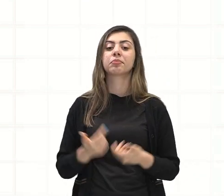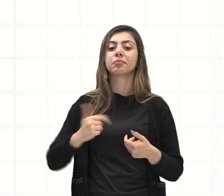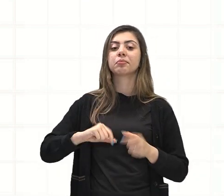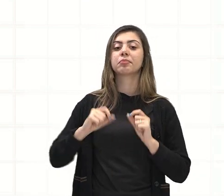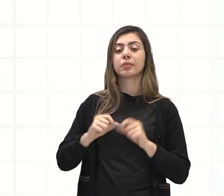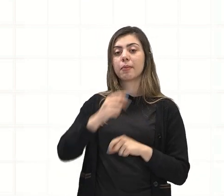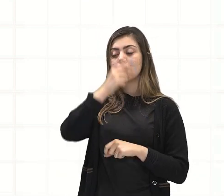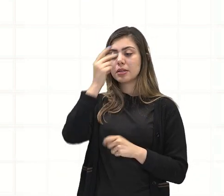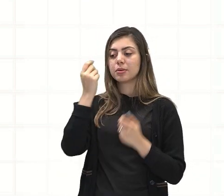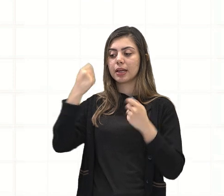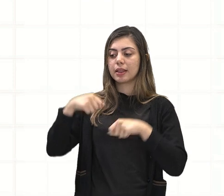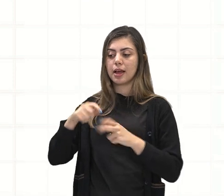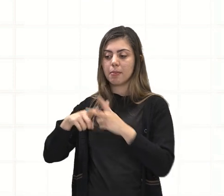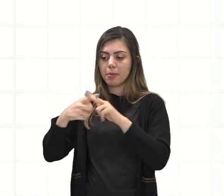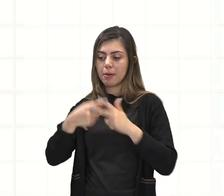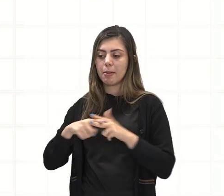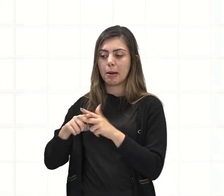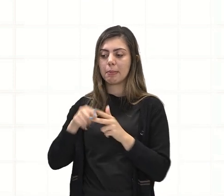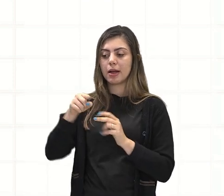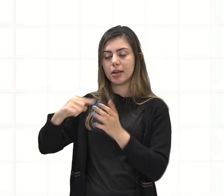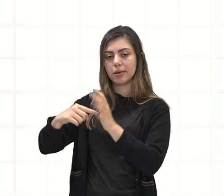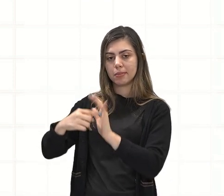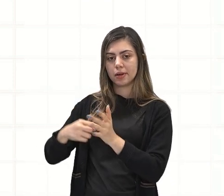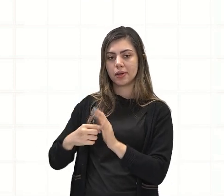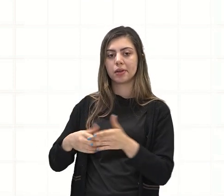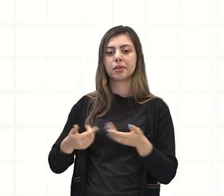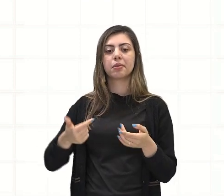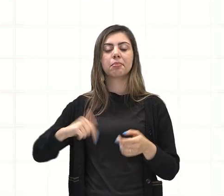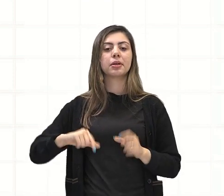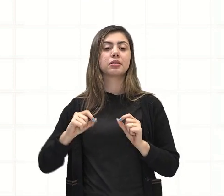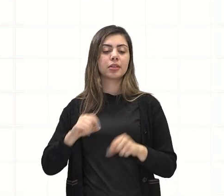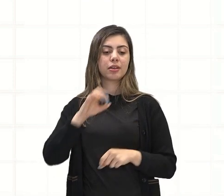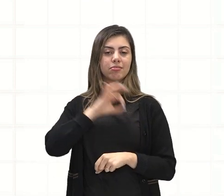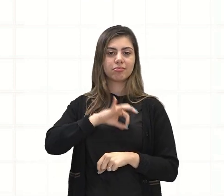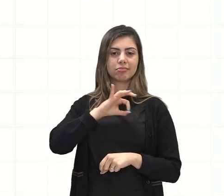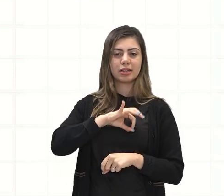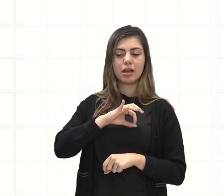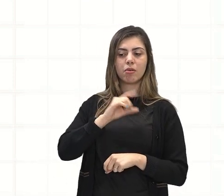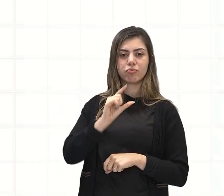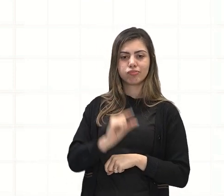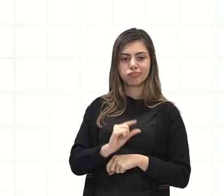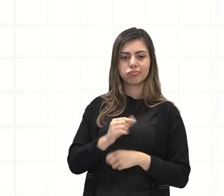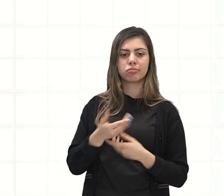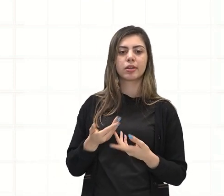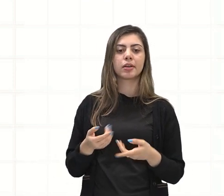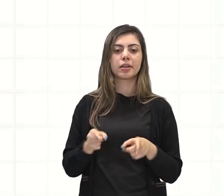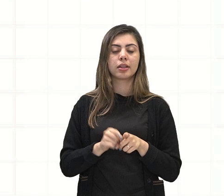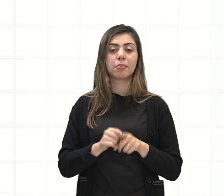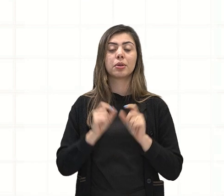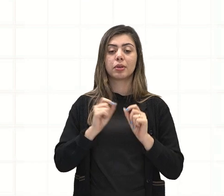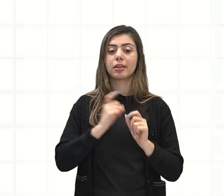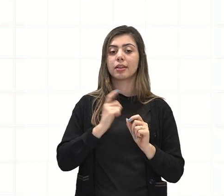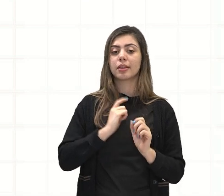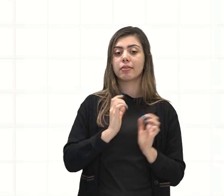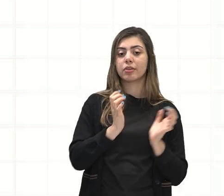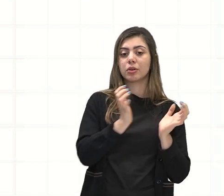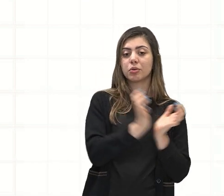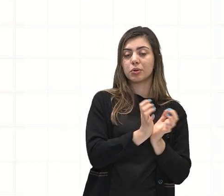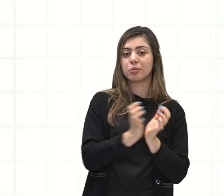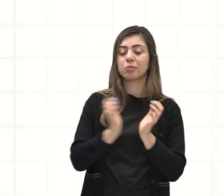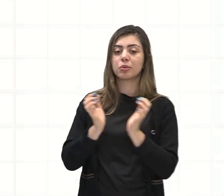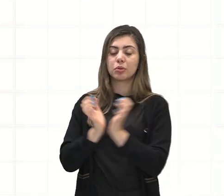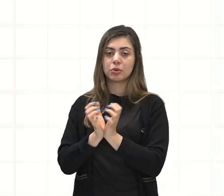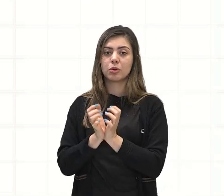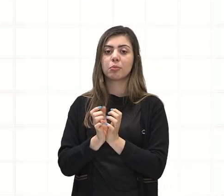essas máquinas, desvalorização do trabalho, criou novas relações laborais entre a burguesia e o proletariado, ou seja, as relações de trabalho